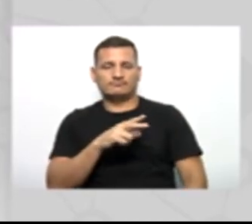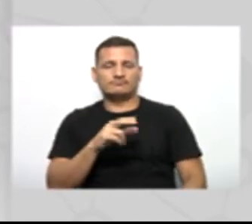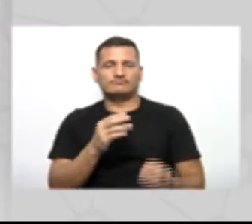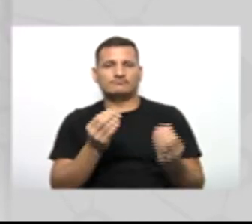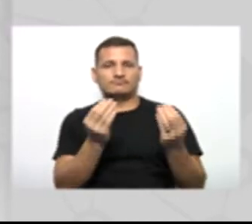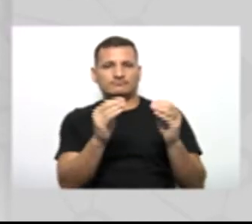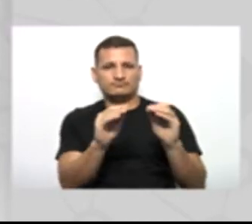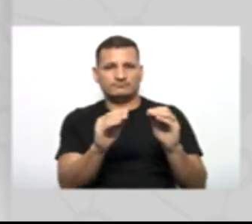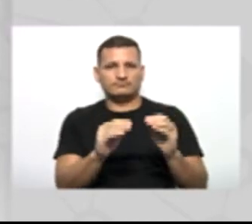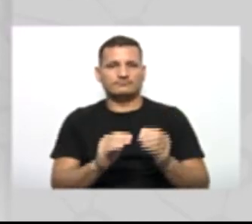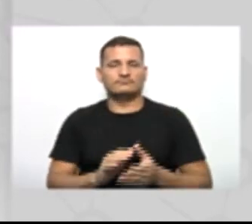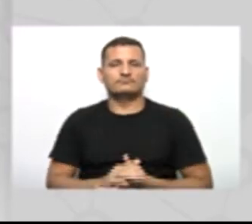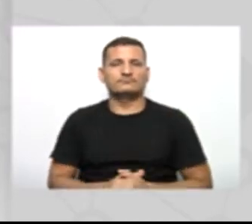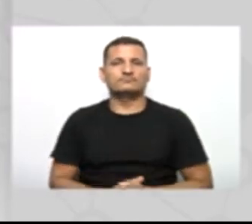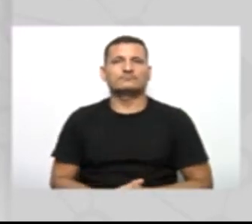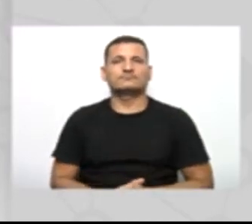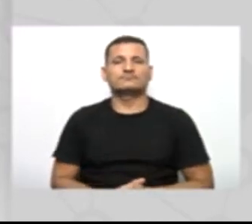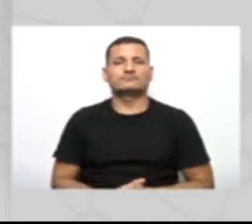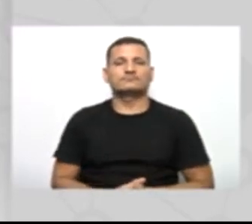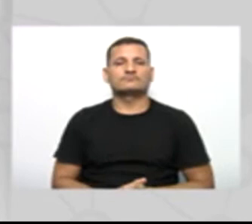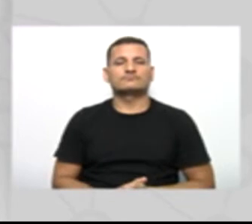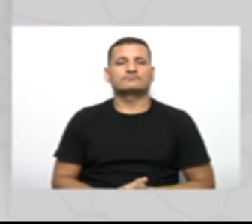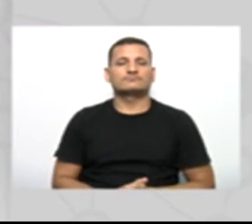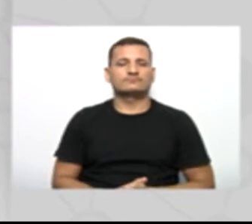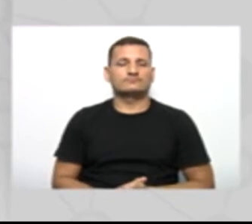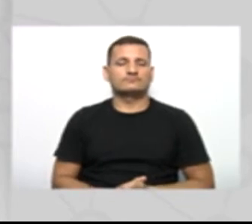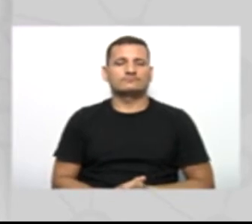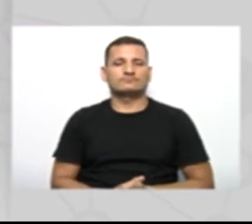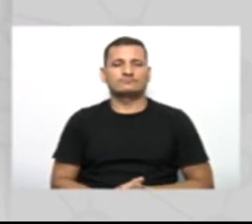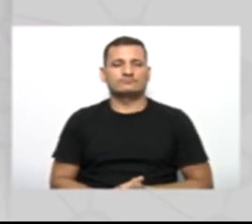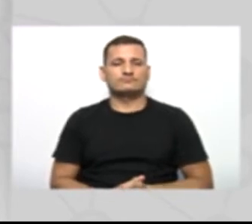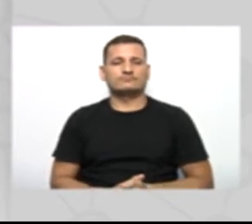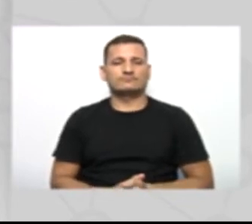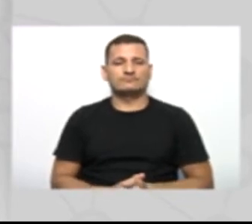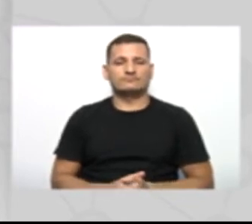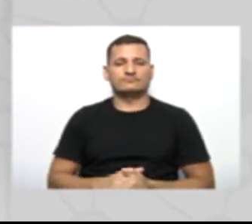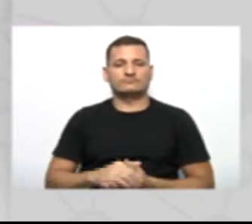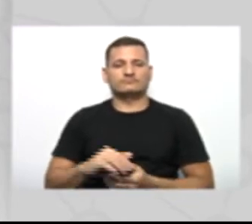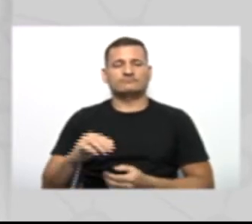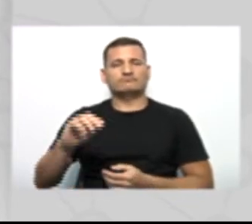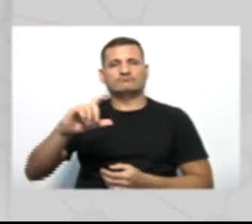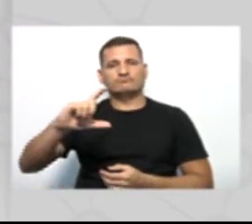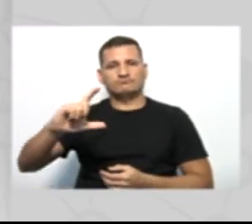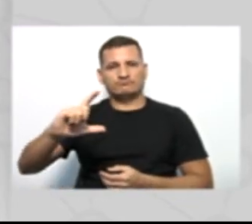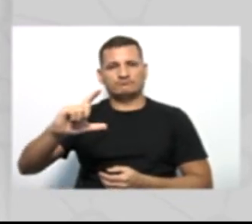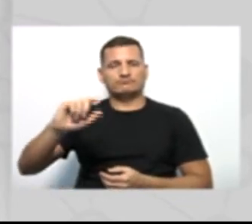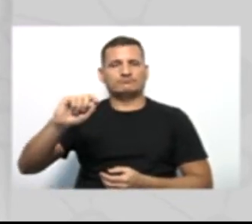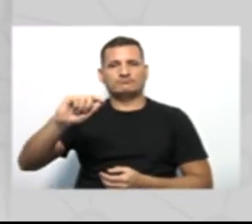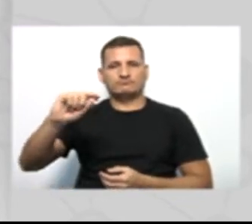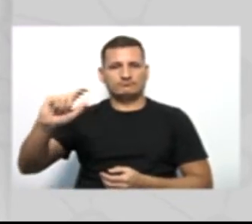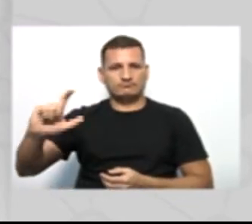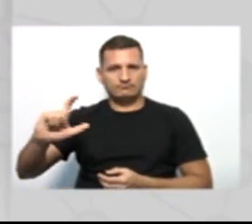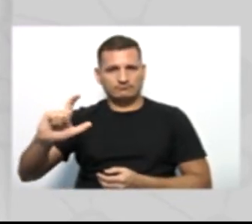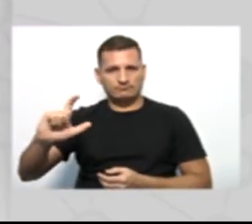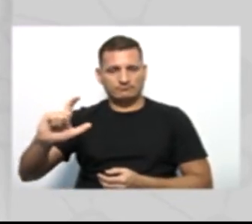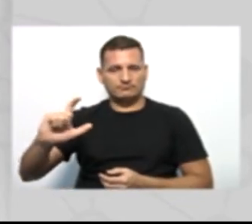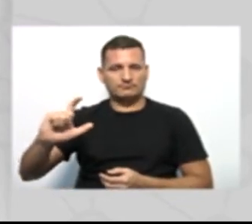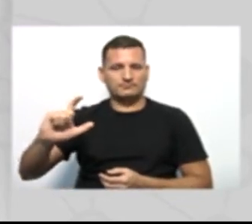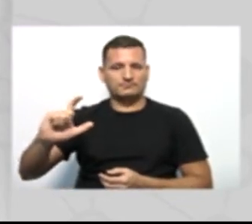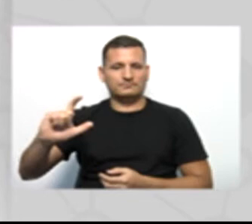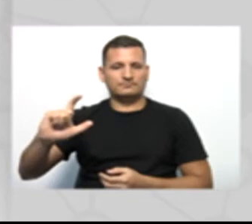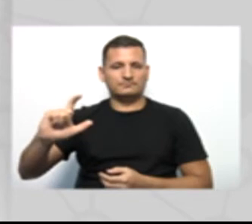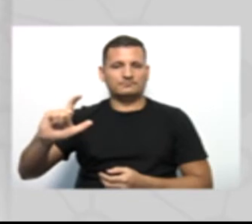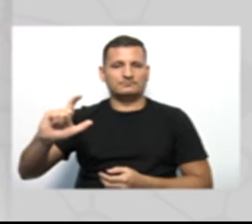colocou antes do nome. Beleza? Então, fecha o parênteses do format e fecha o parênteses do